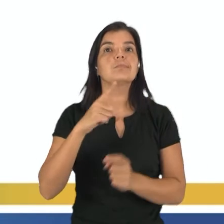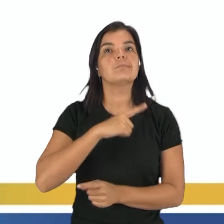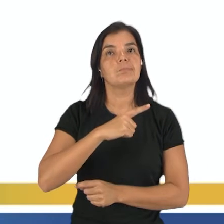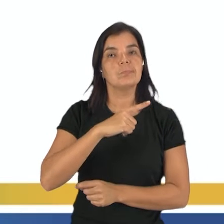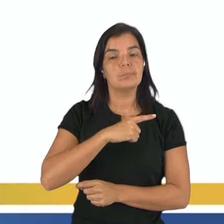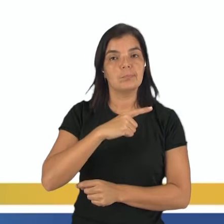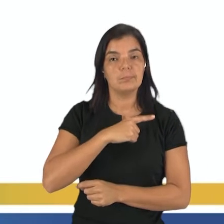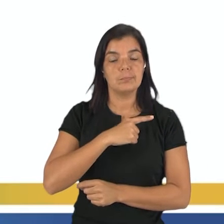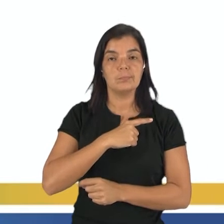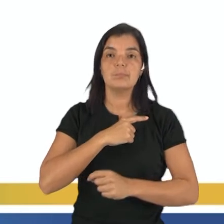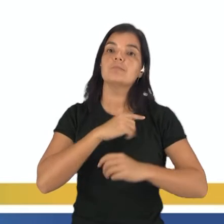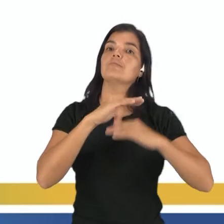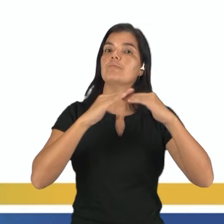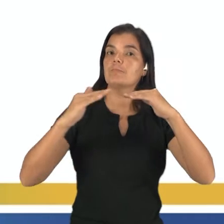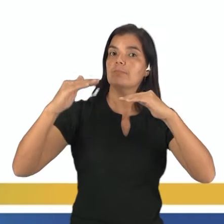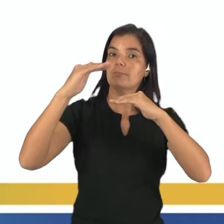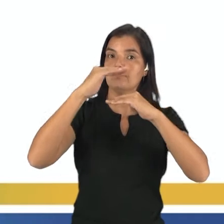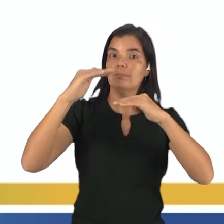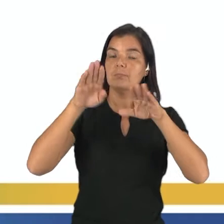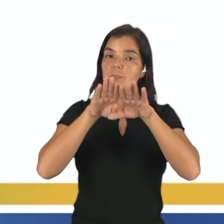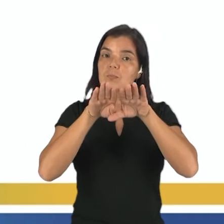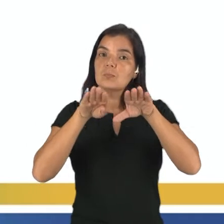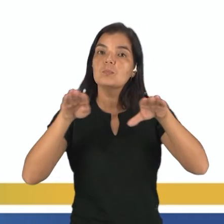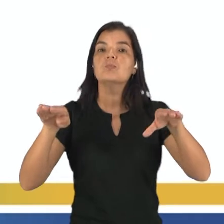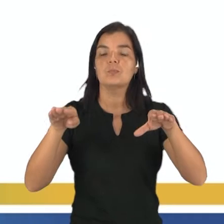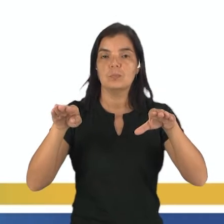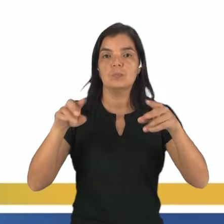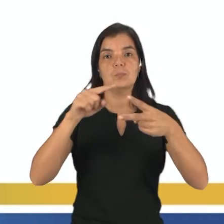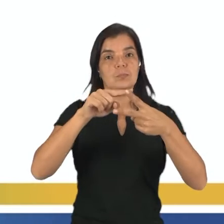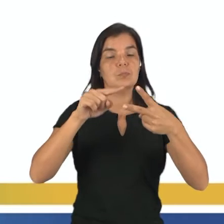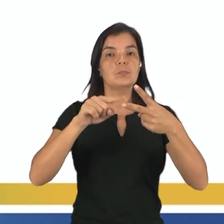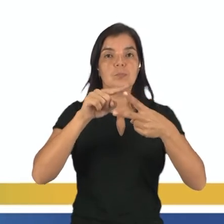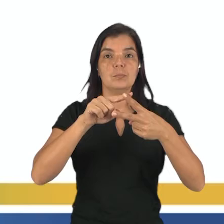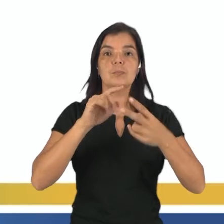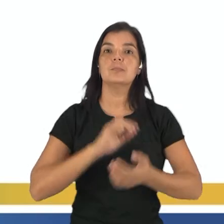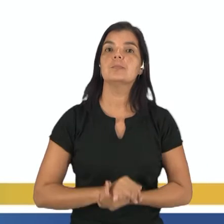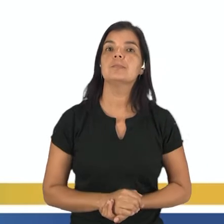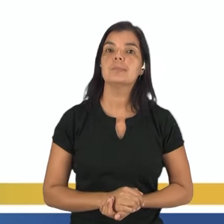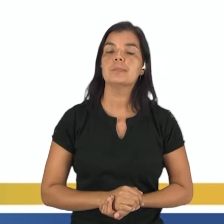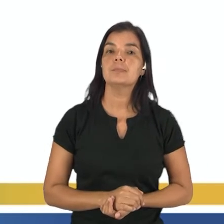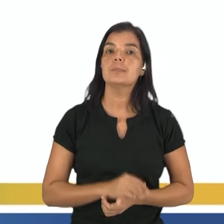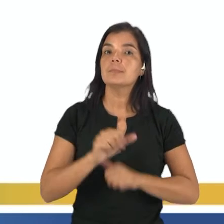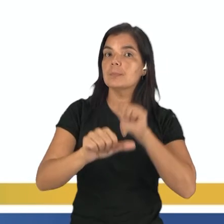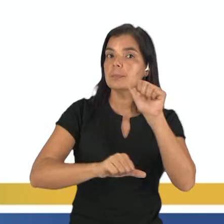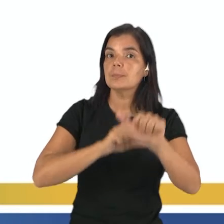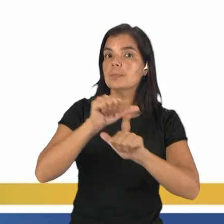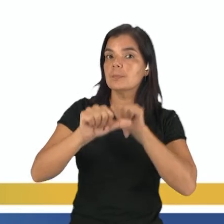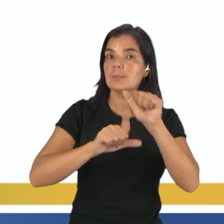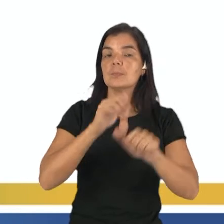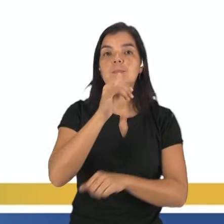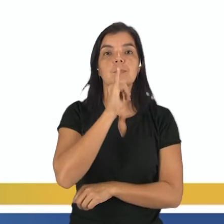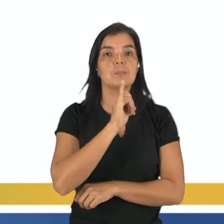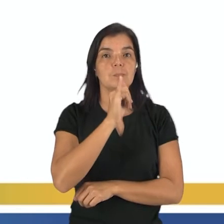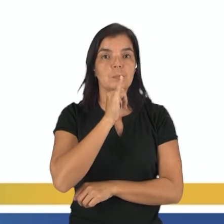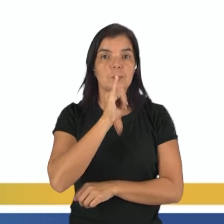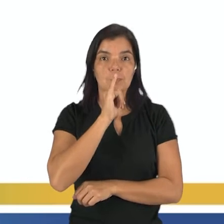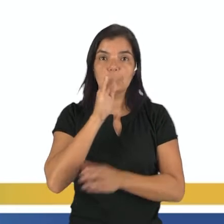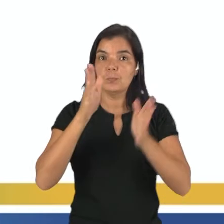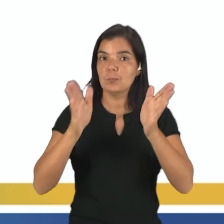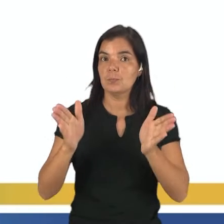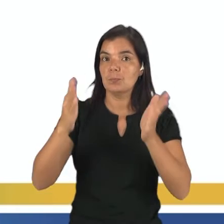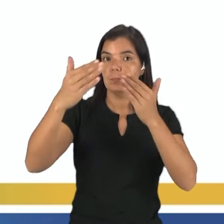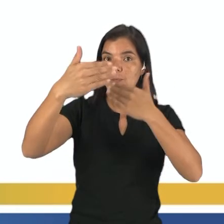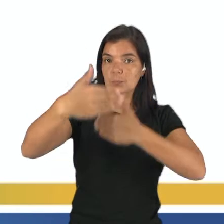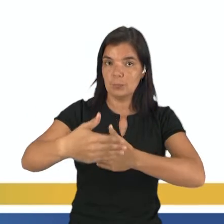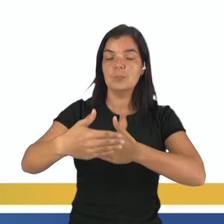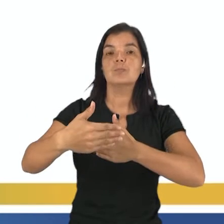constituem sua superfície em um plano, ou seja, em 2 dimensões, ou seja, transformar, por exemplo, um cubo,